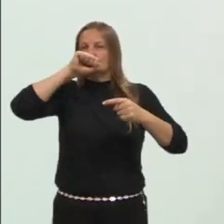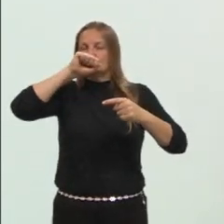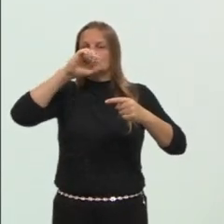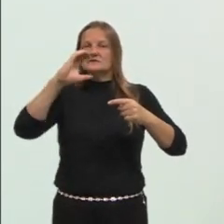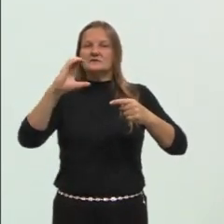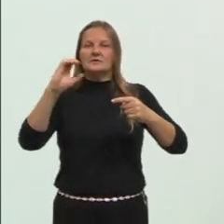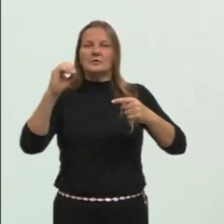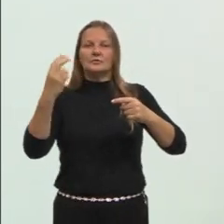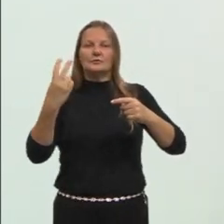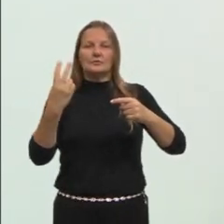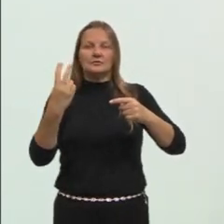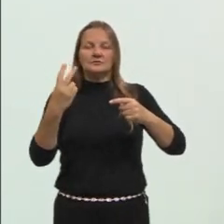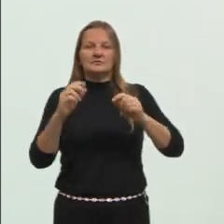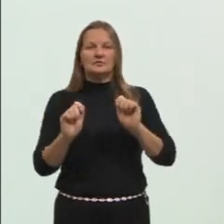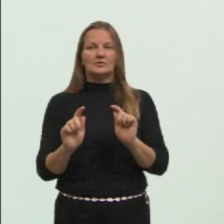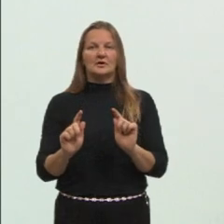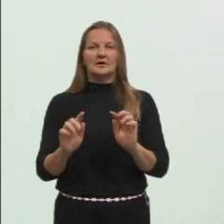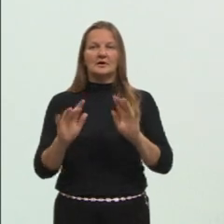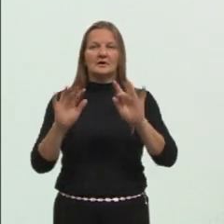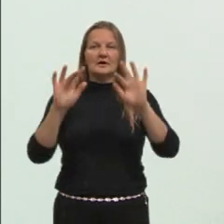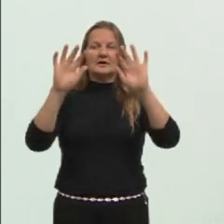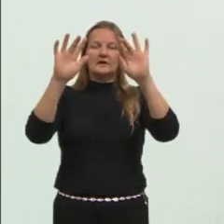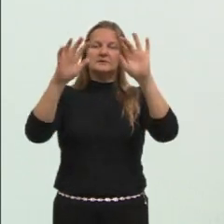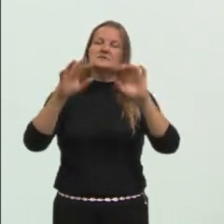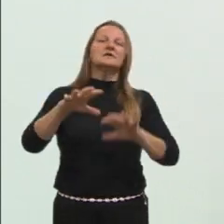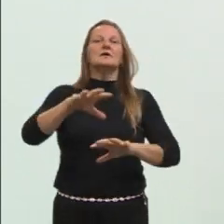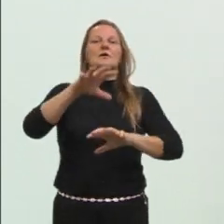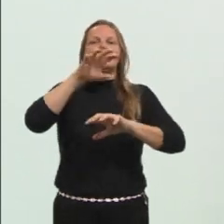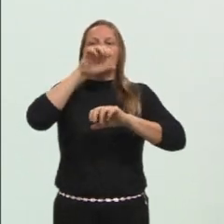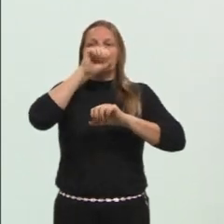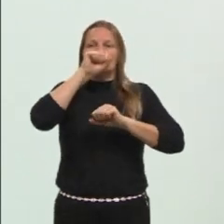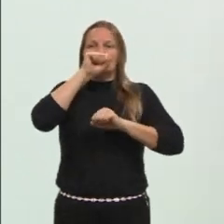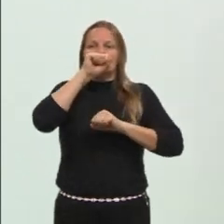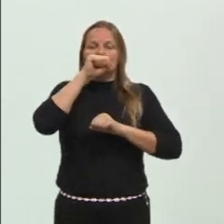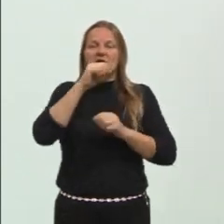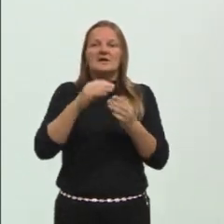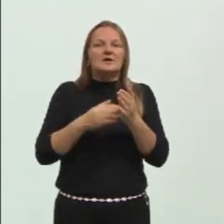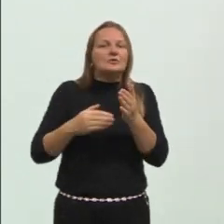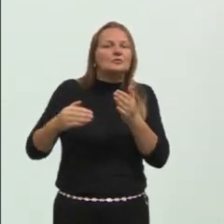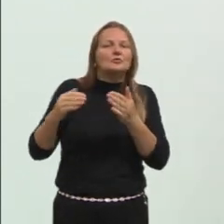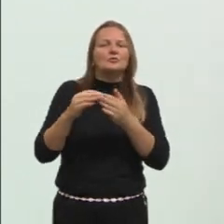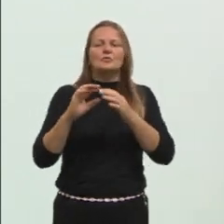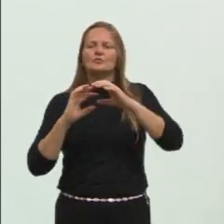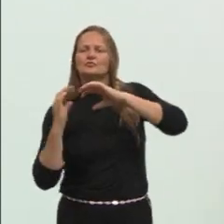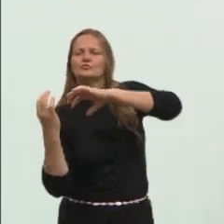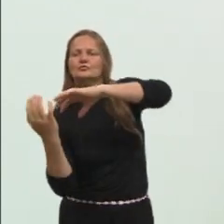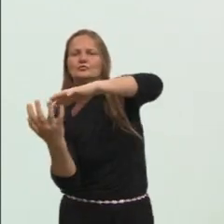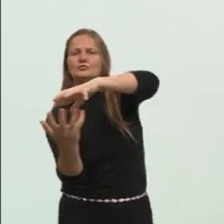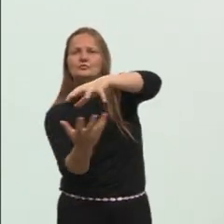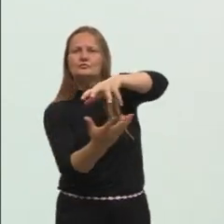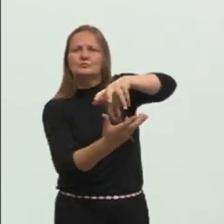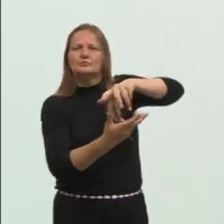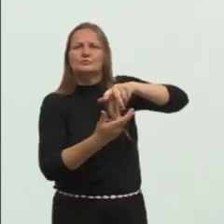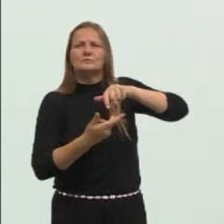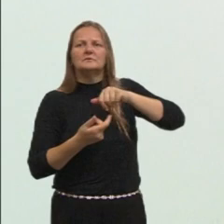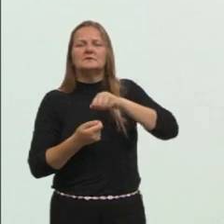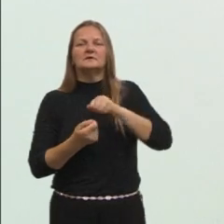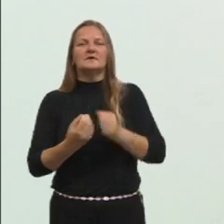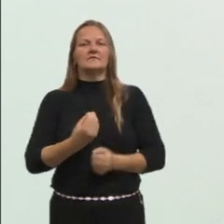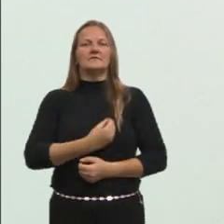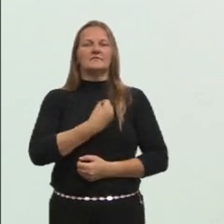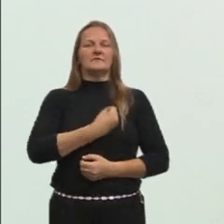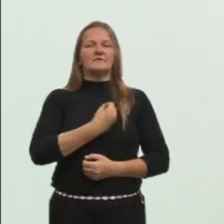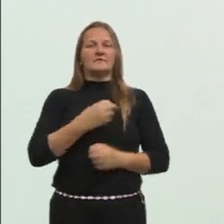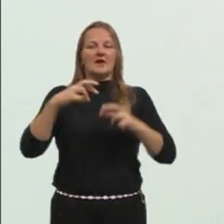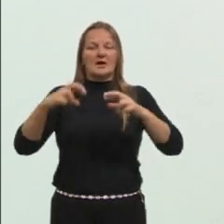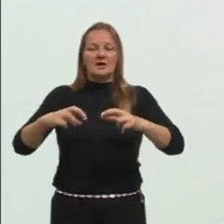de carbono vai estar lá né em maior quantidade e isso vai afetar todo o ecossistema o planeta inteiro não só numa região